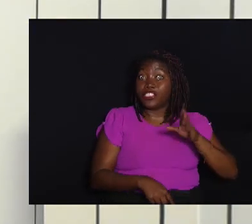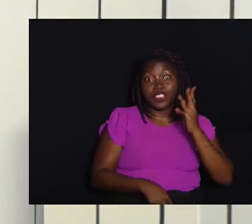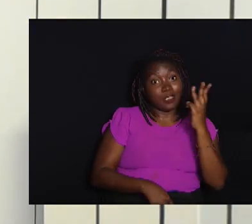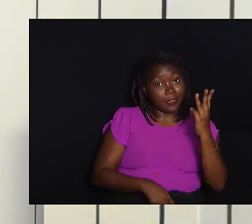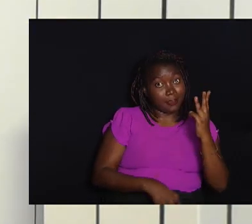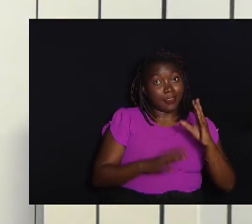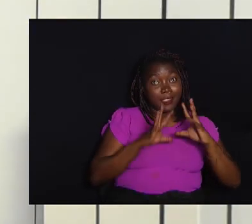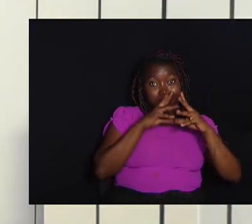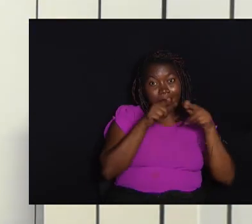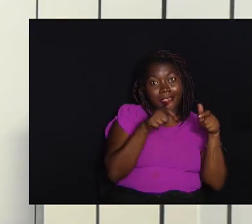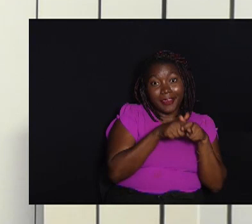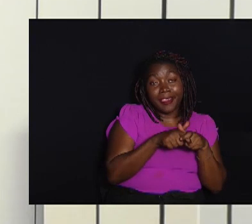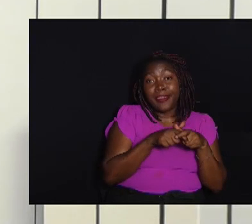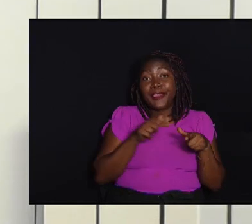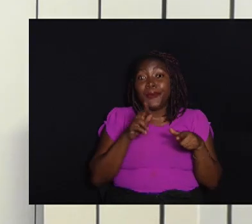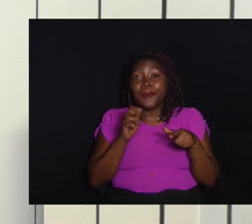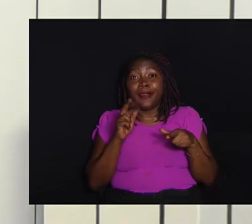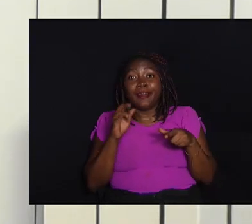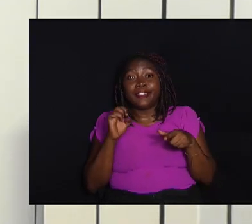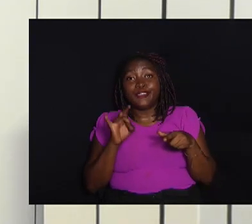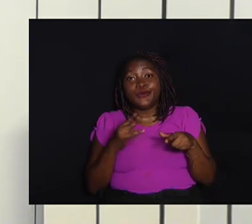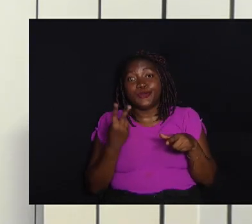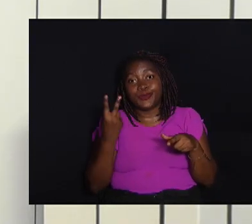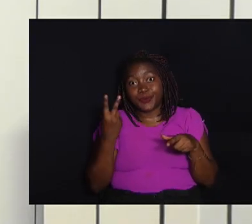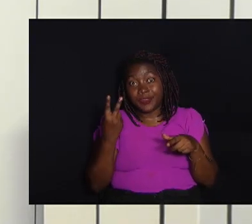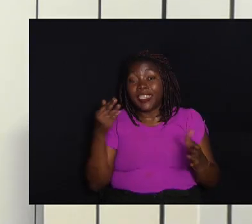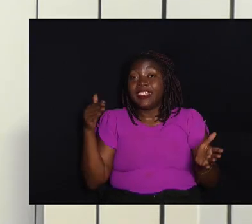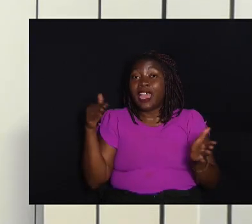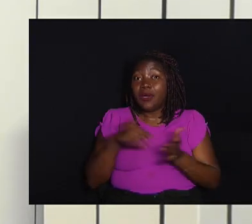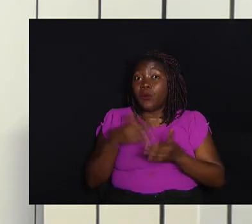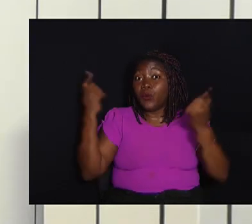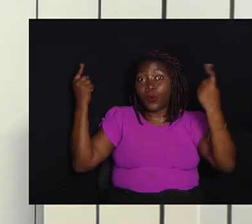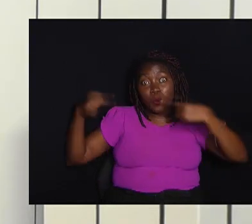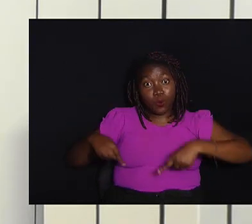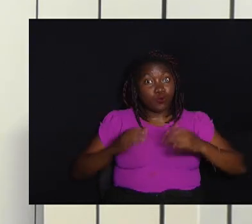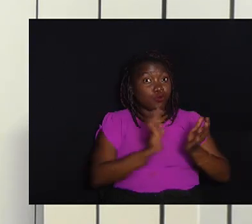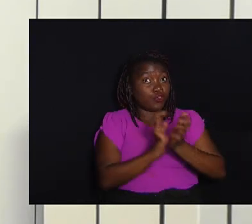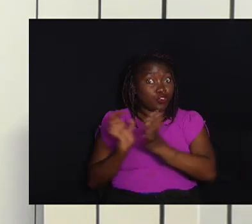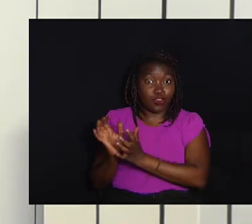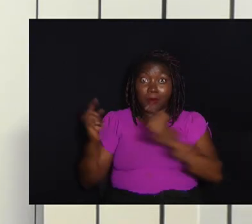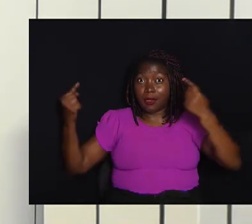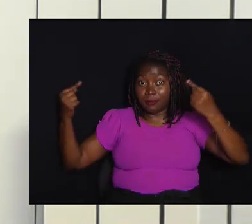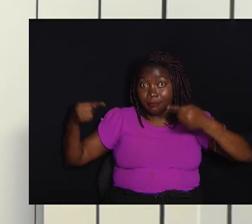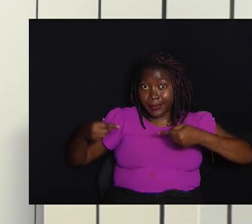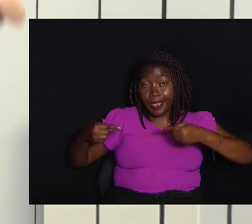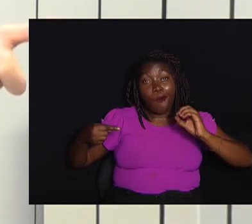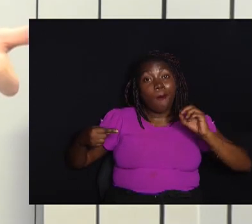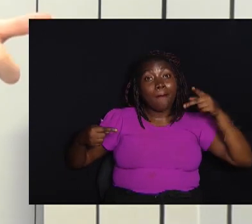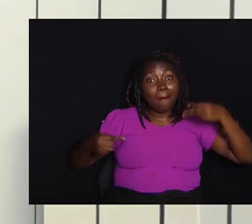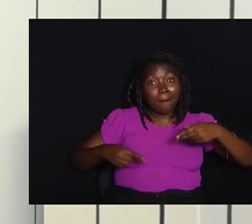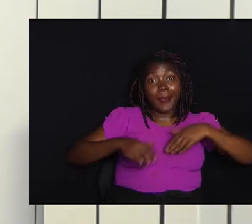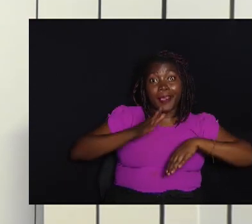Copinha e o Guarani apenas 2. E na última rodada, as equipes se enfrentam. Aí o Operário joga